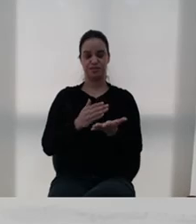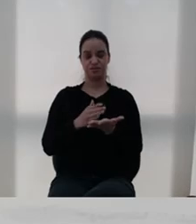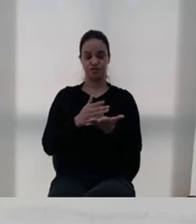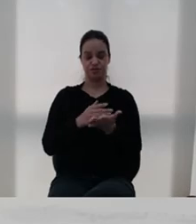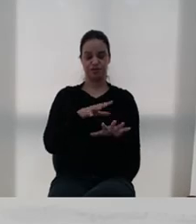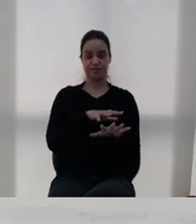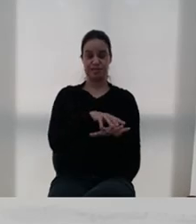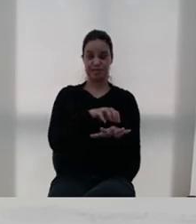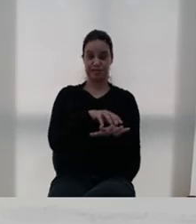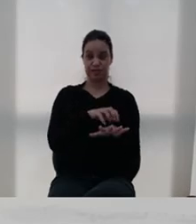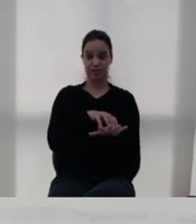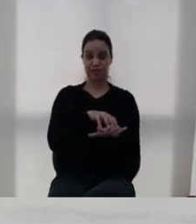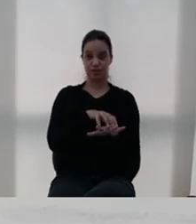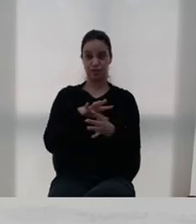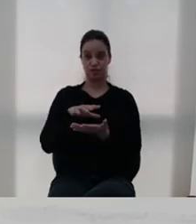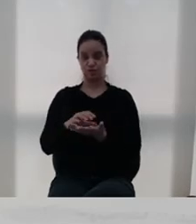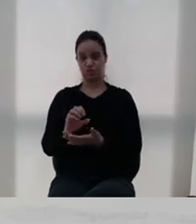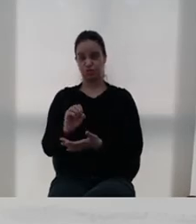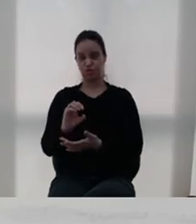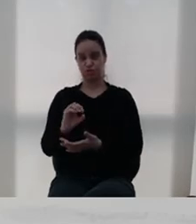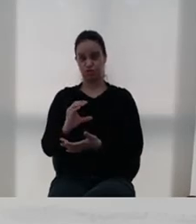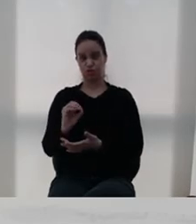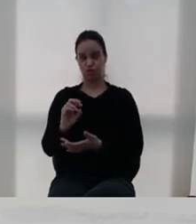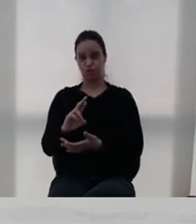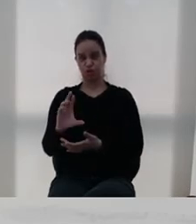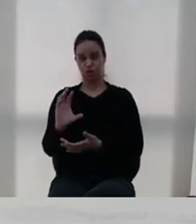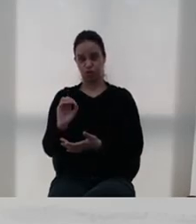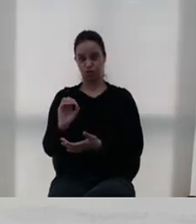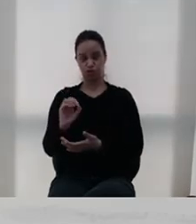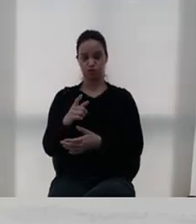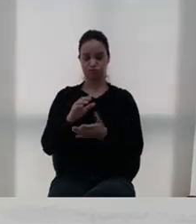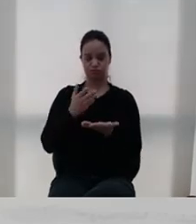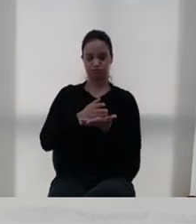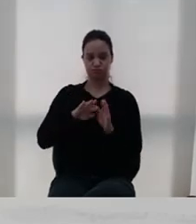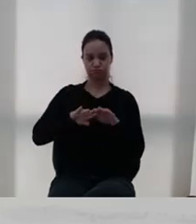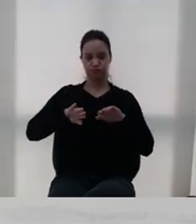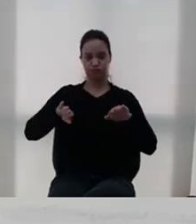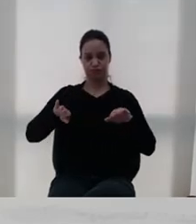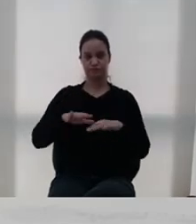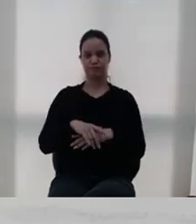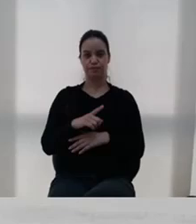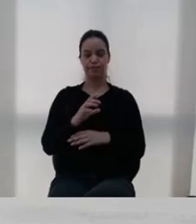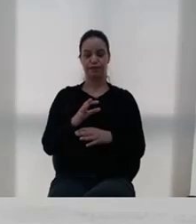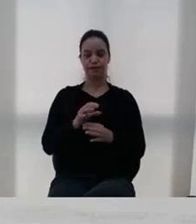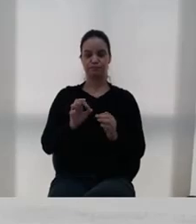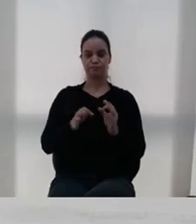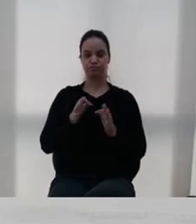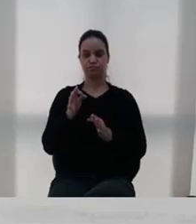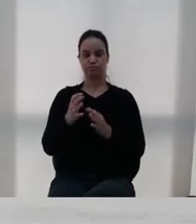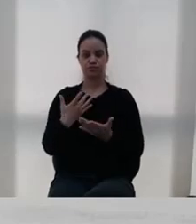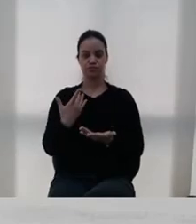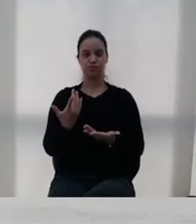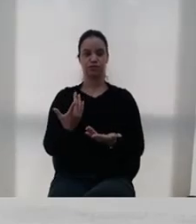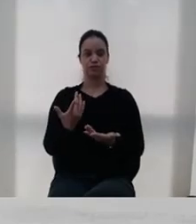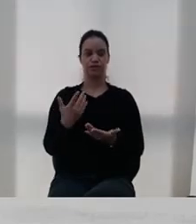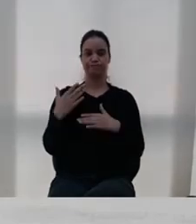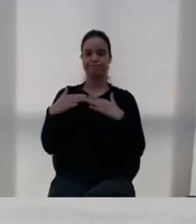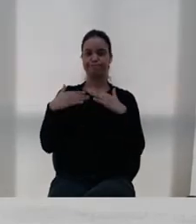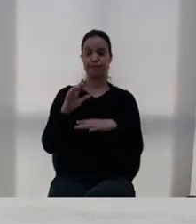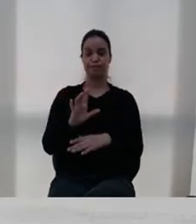Santo Amaro com Capela do Socorro e Boimirim, muito tempo permanece no Tribunal de Justiça e que não avançou,